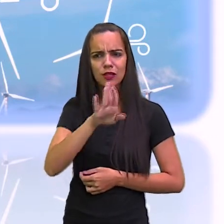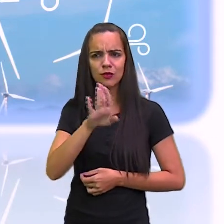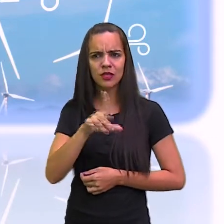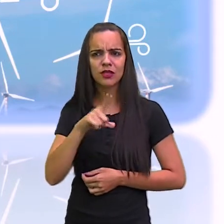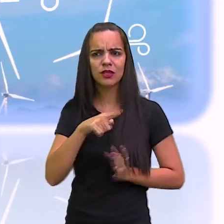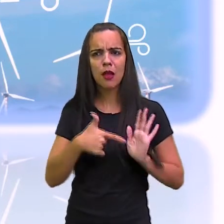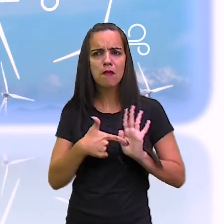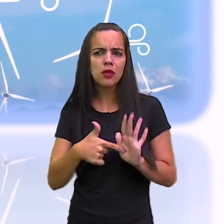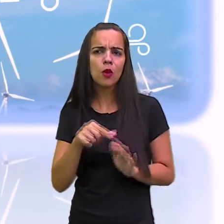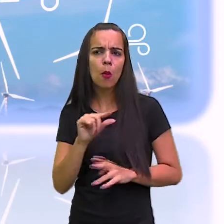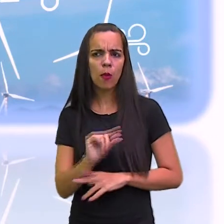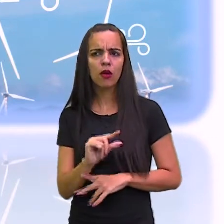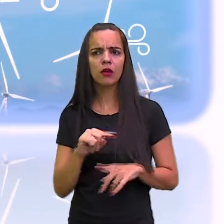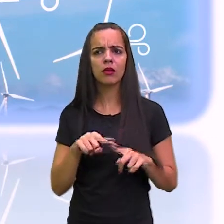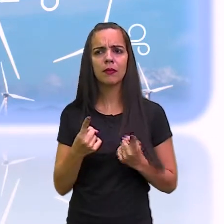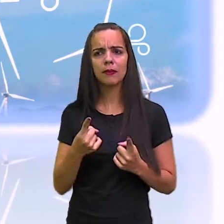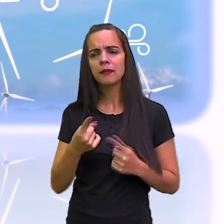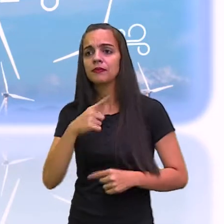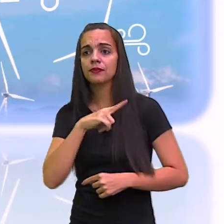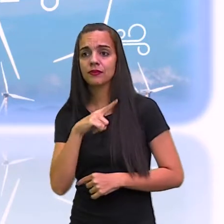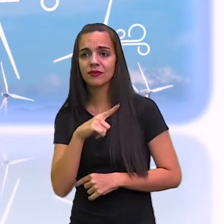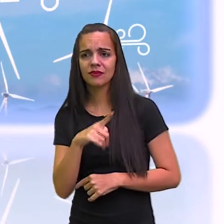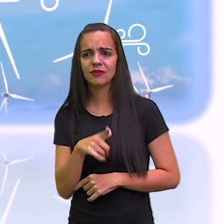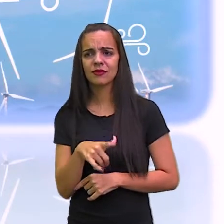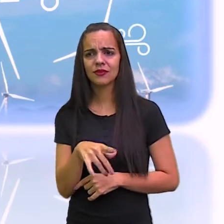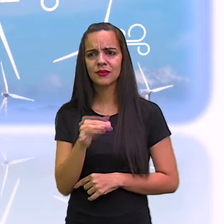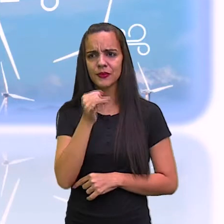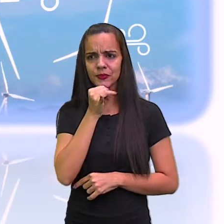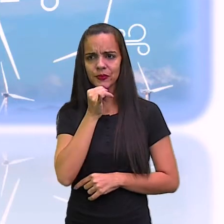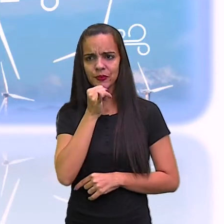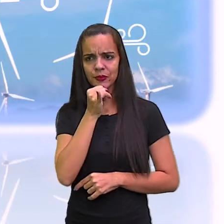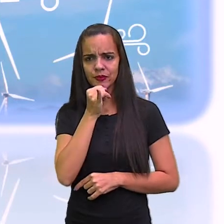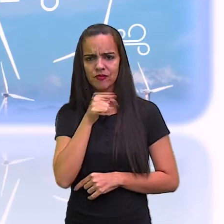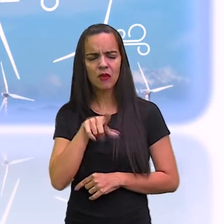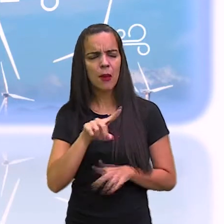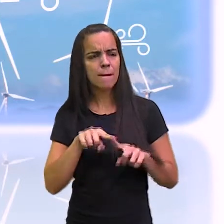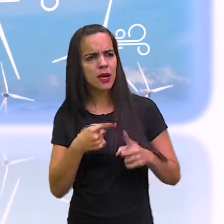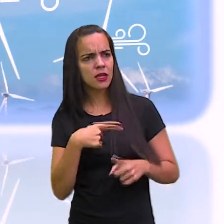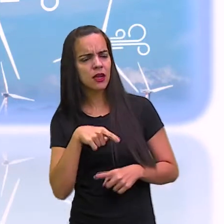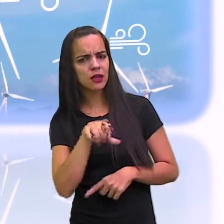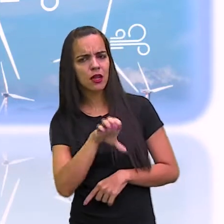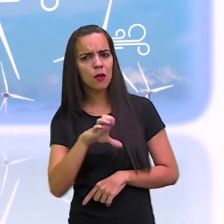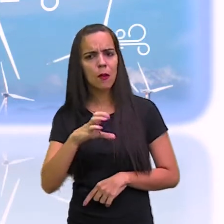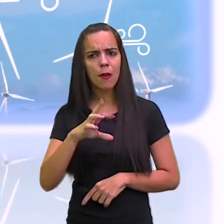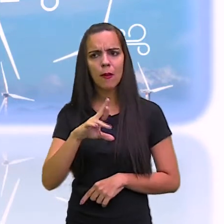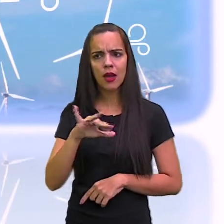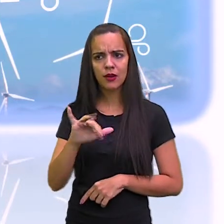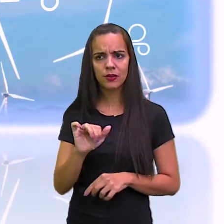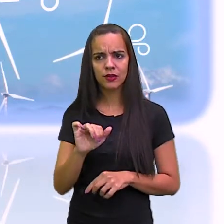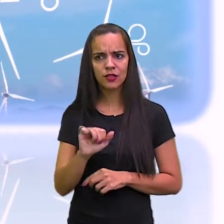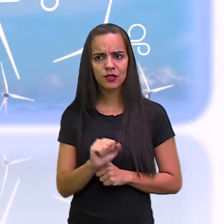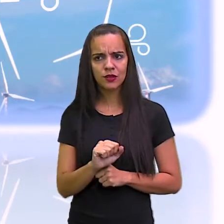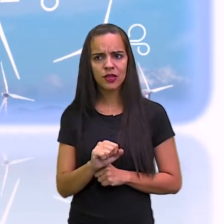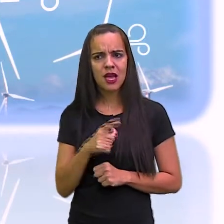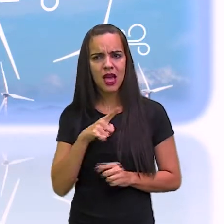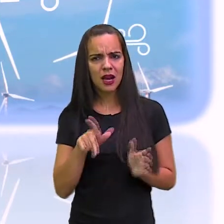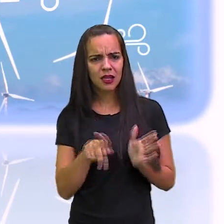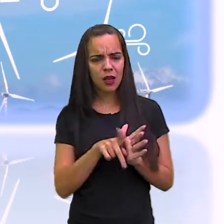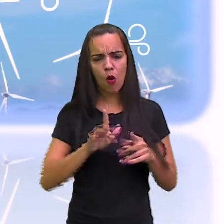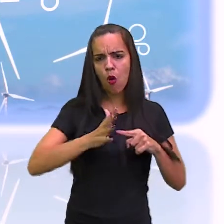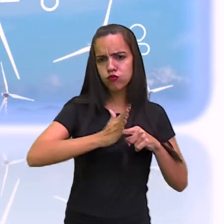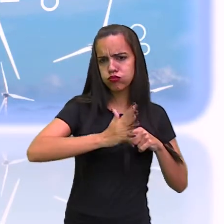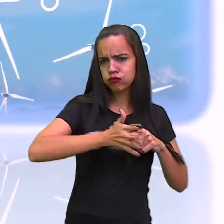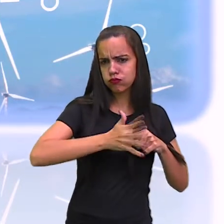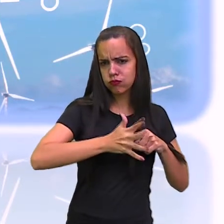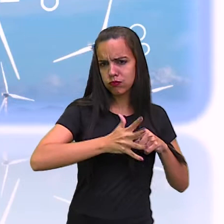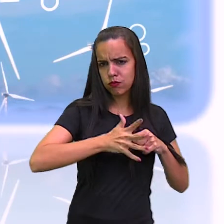Como funciona o aerogerador? Como seria um aerogerador? Aero